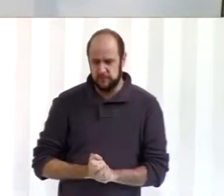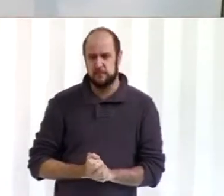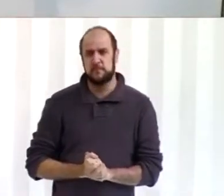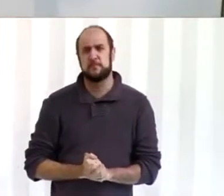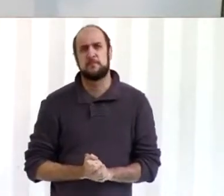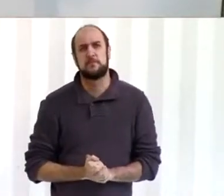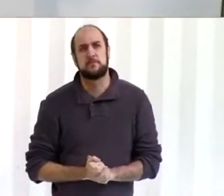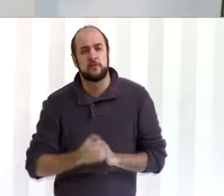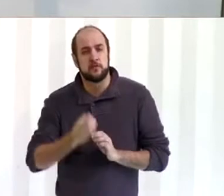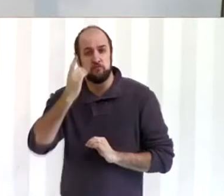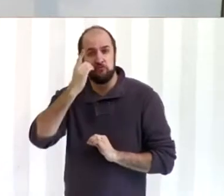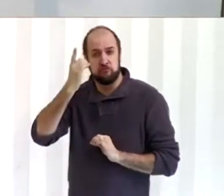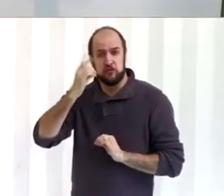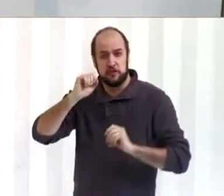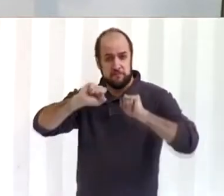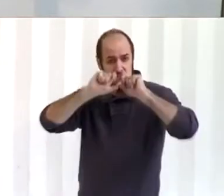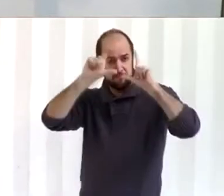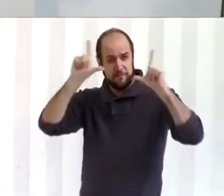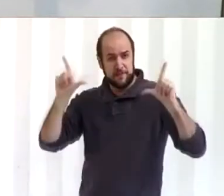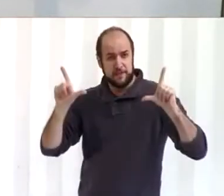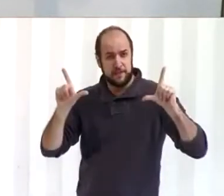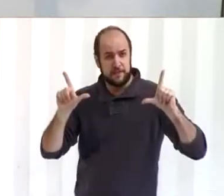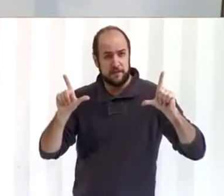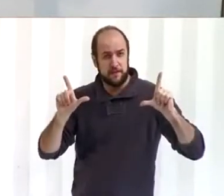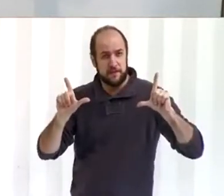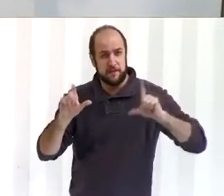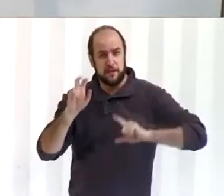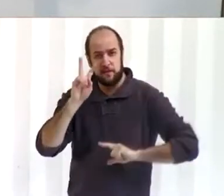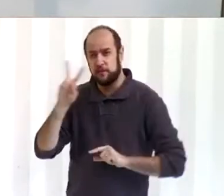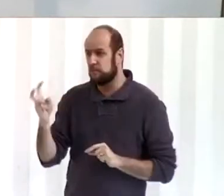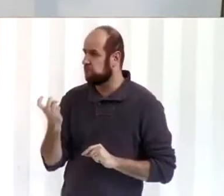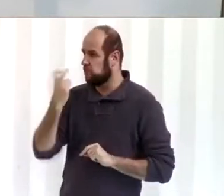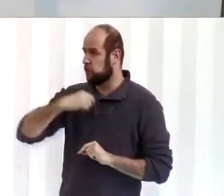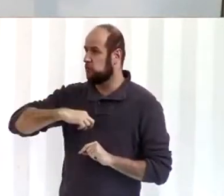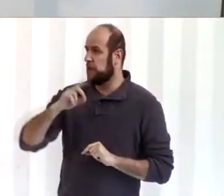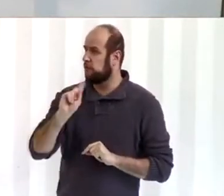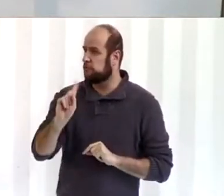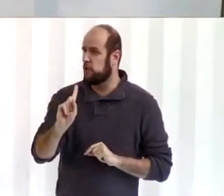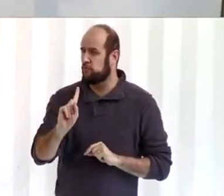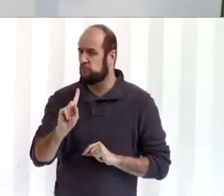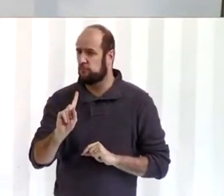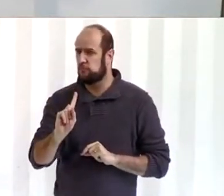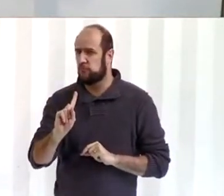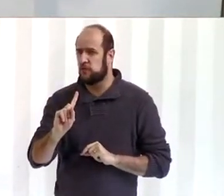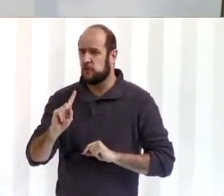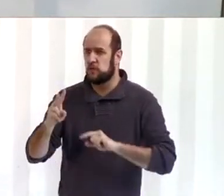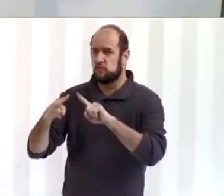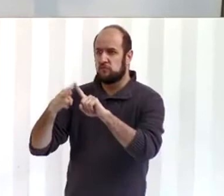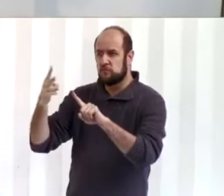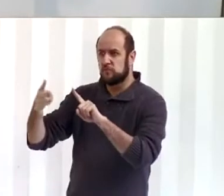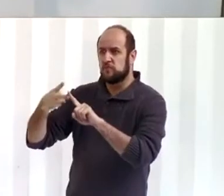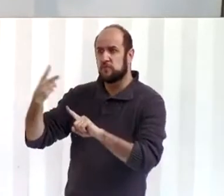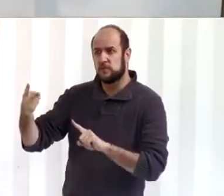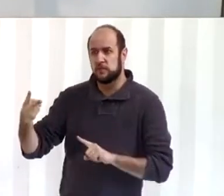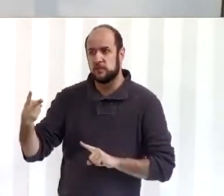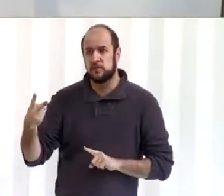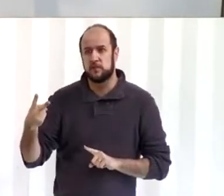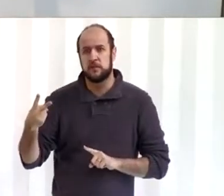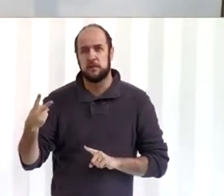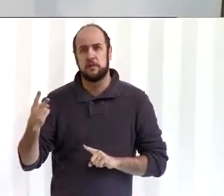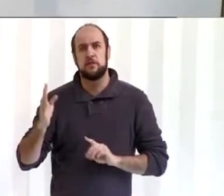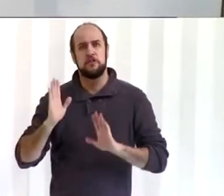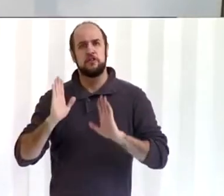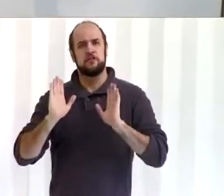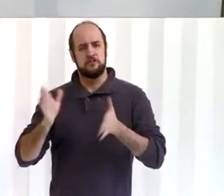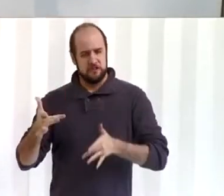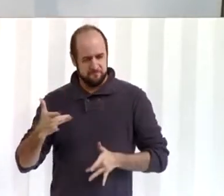No dia seguinte, tive a notícia de que ele não foi entubado ainda. 2 dias depois, ele já estava completamente fora de